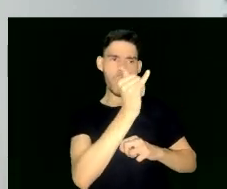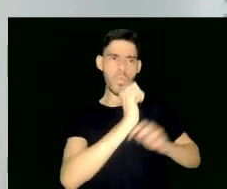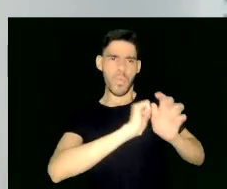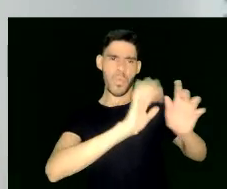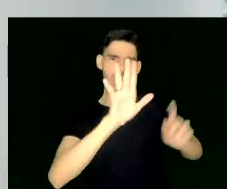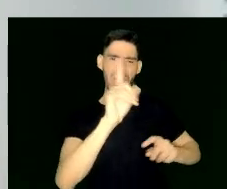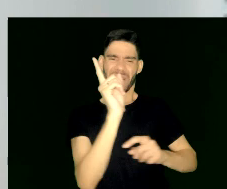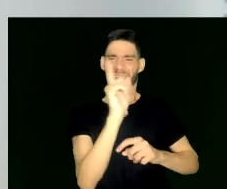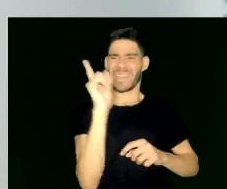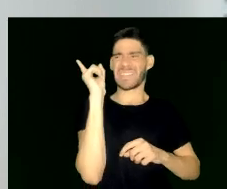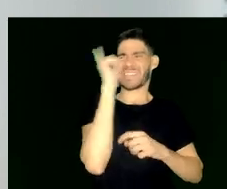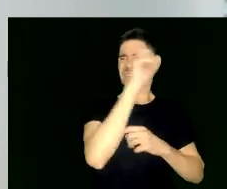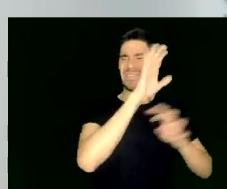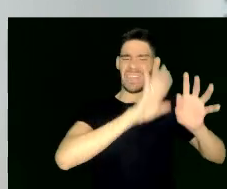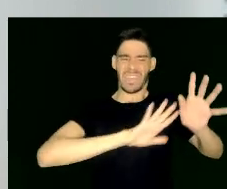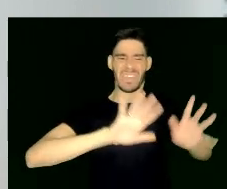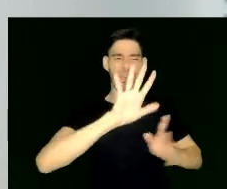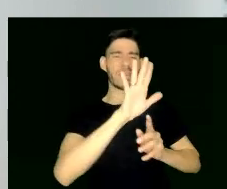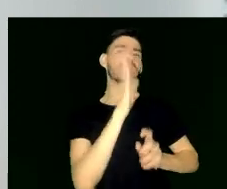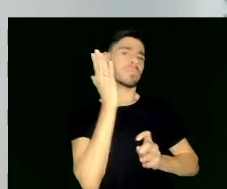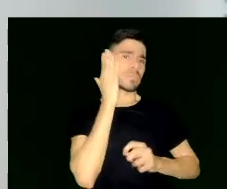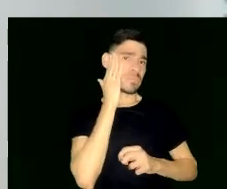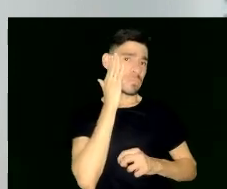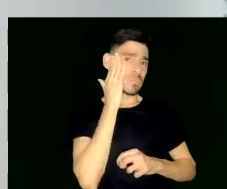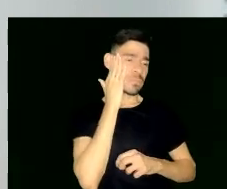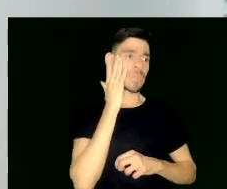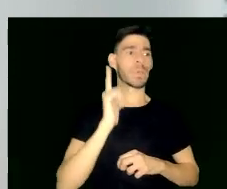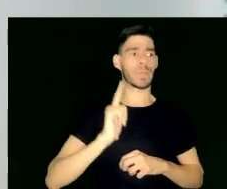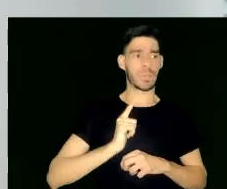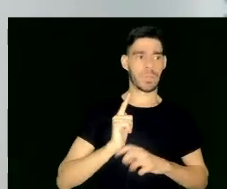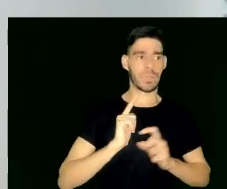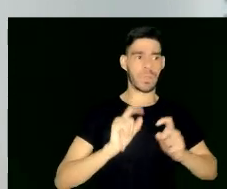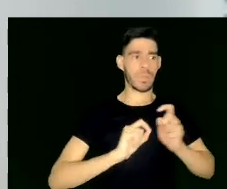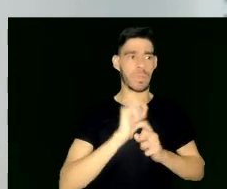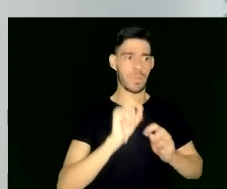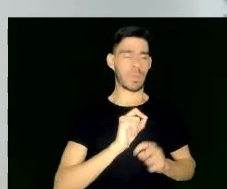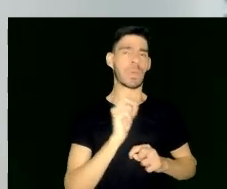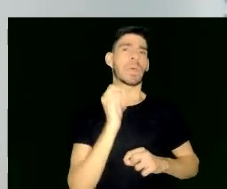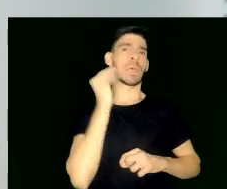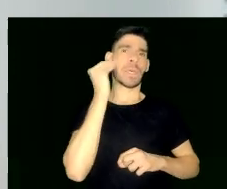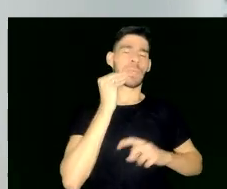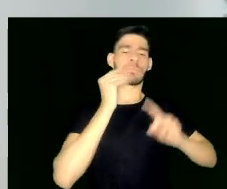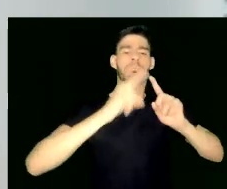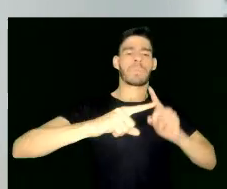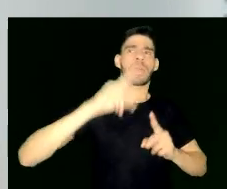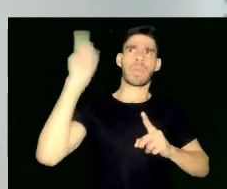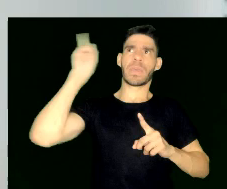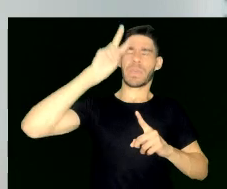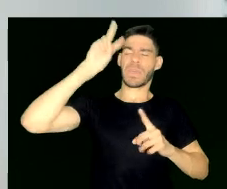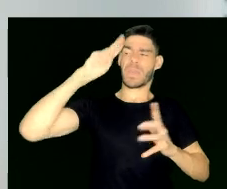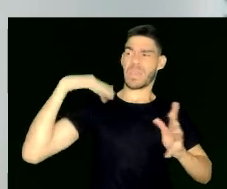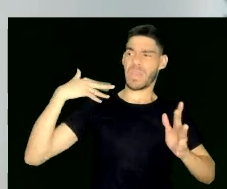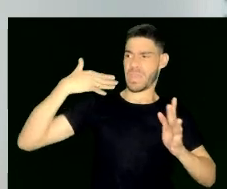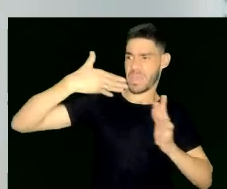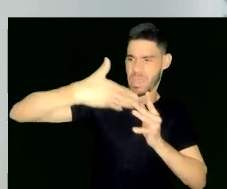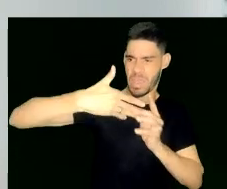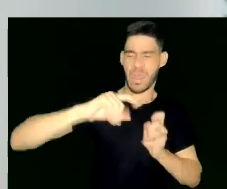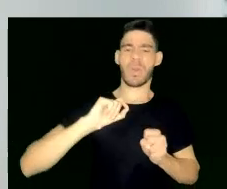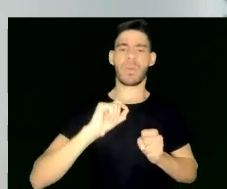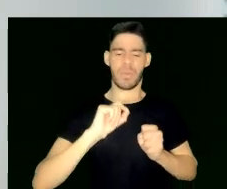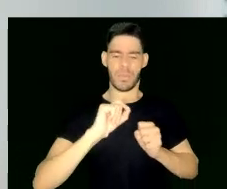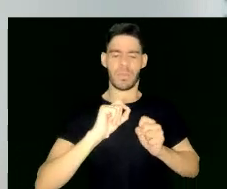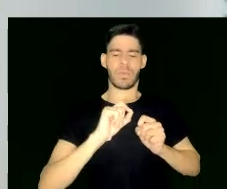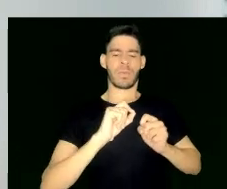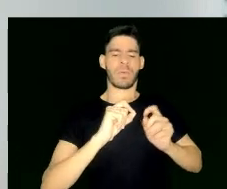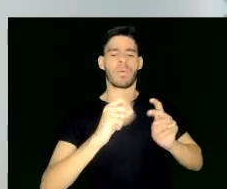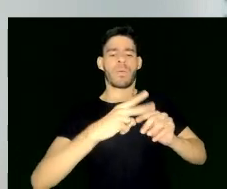ela é sempre complexa, ela é sempre nebulosa. Nem sempre. Existem experiências históricas